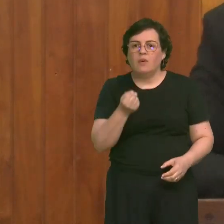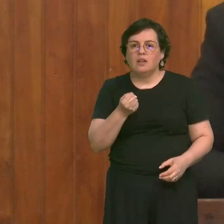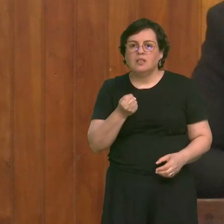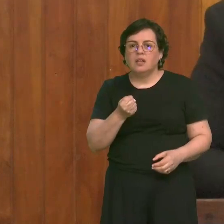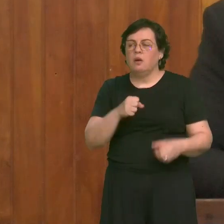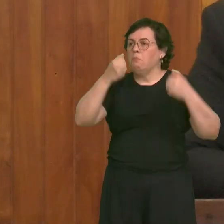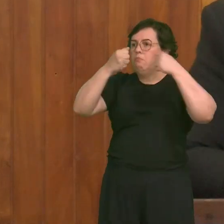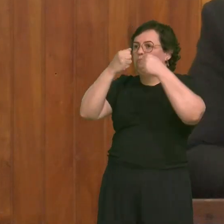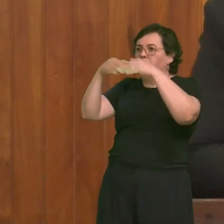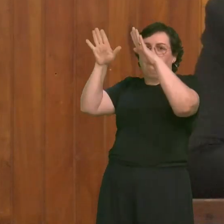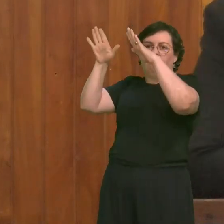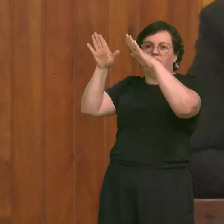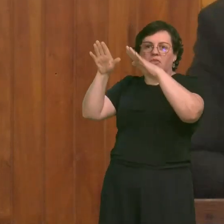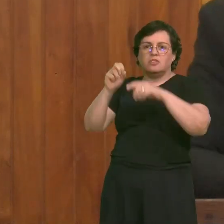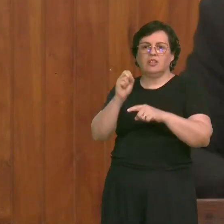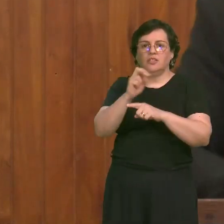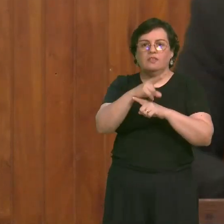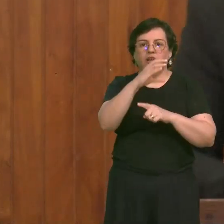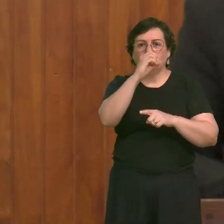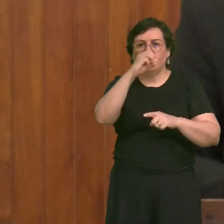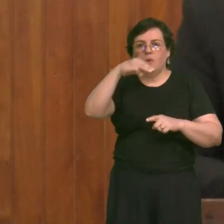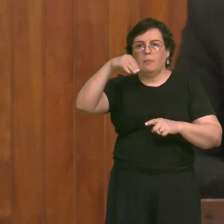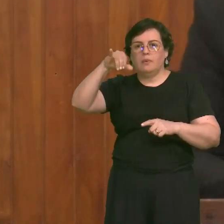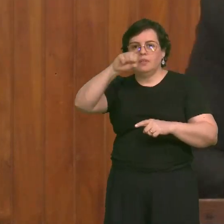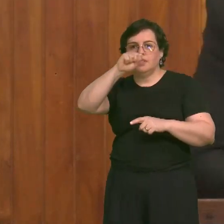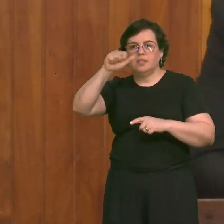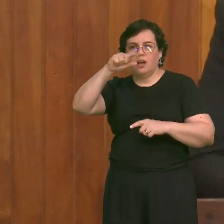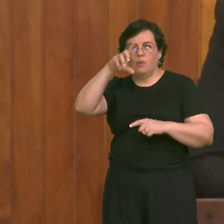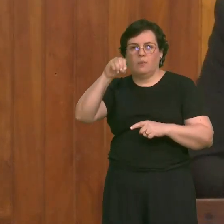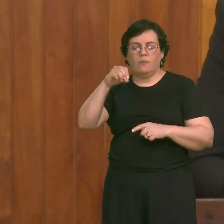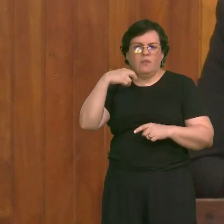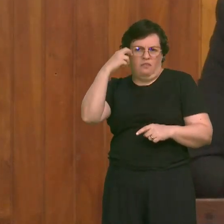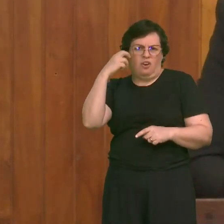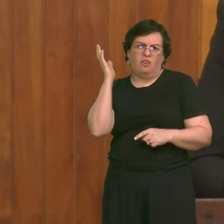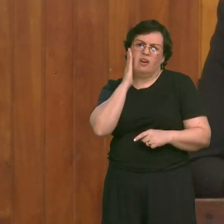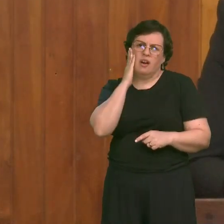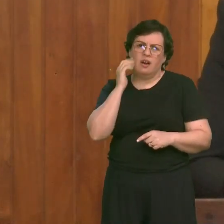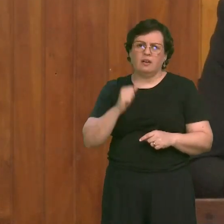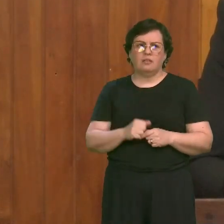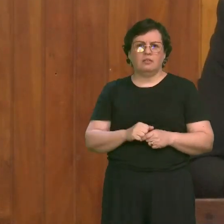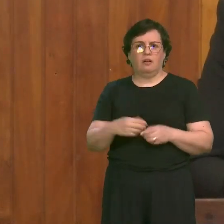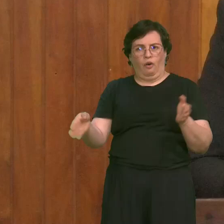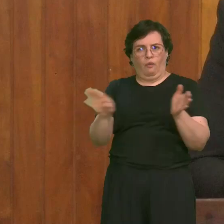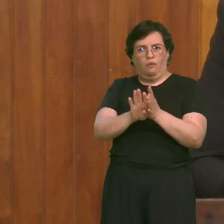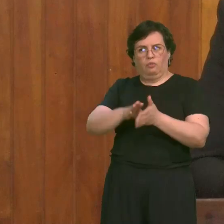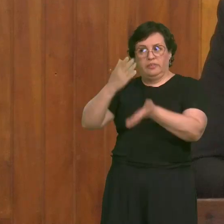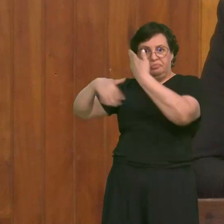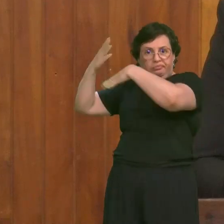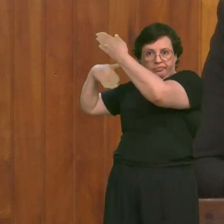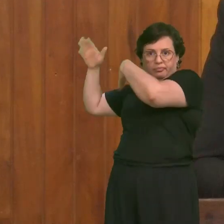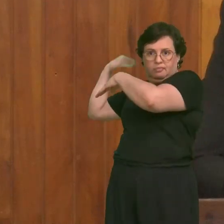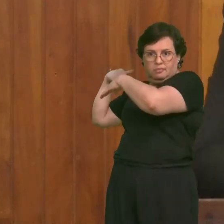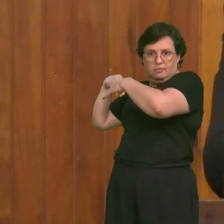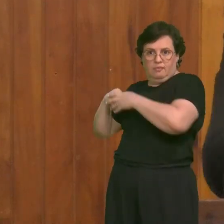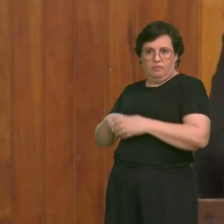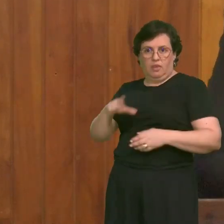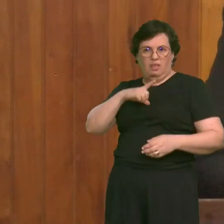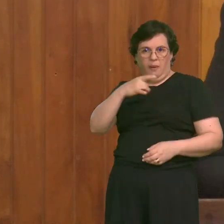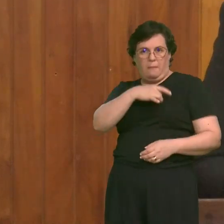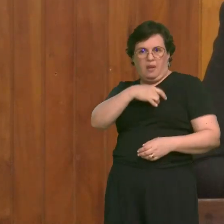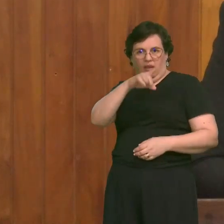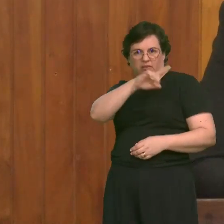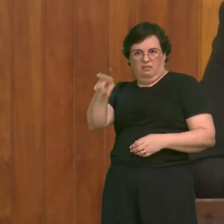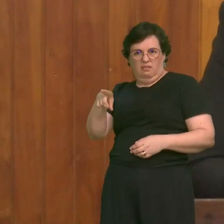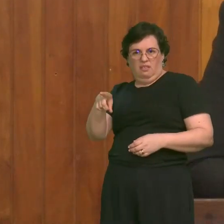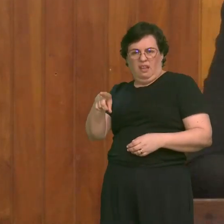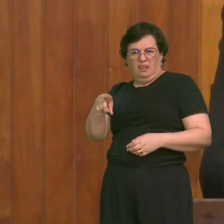eu mando embora seus cargos comissionados Tome vergonha na cara voltando ao velho oeste agora a idade média de ter medo